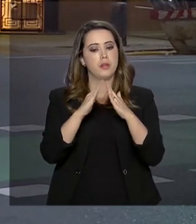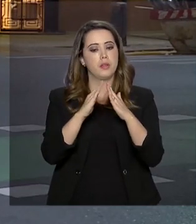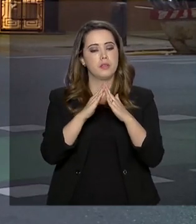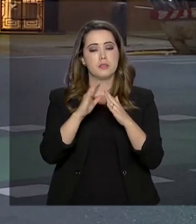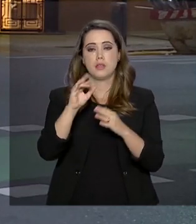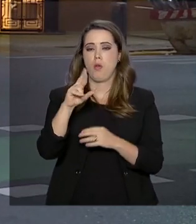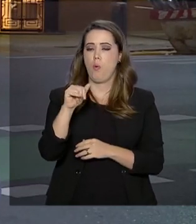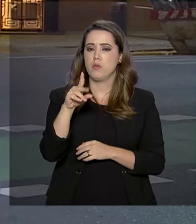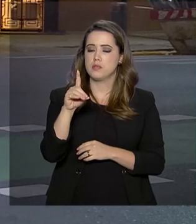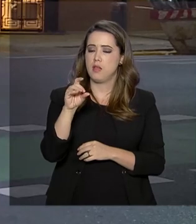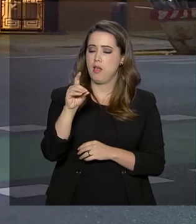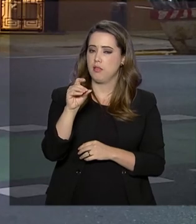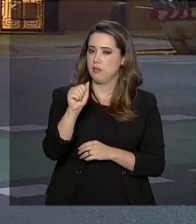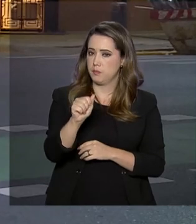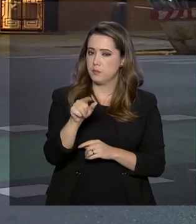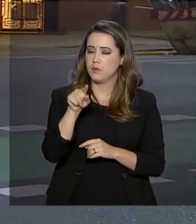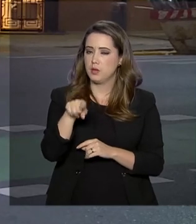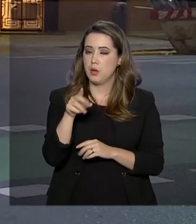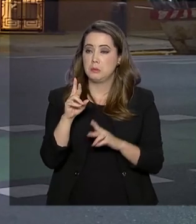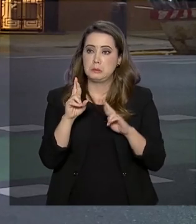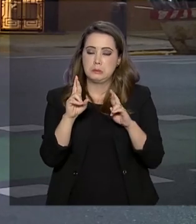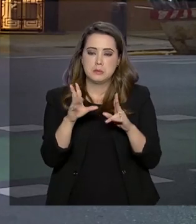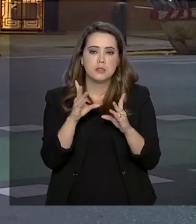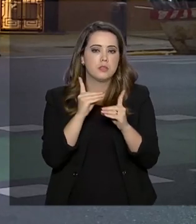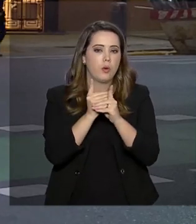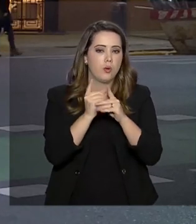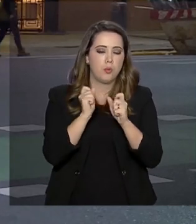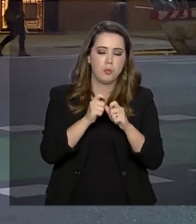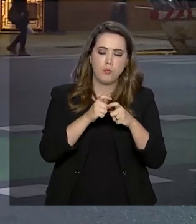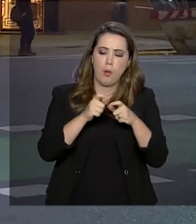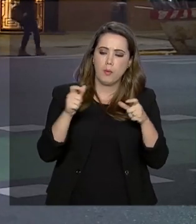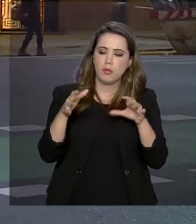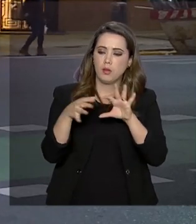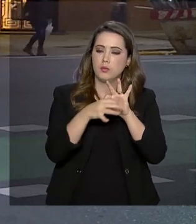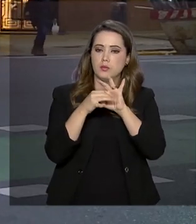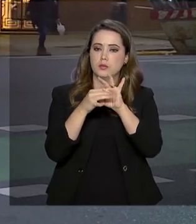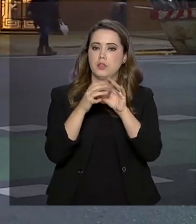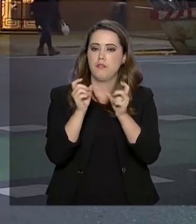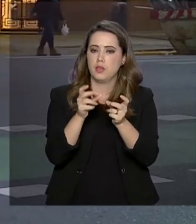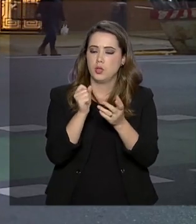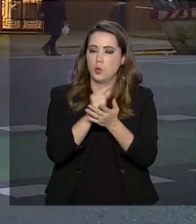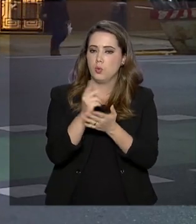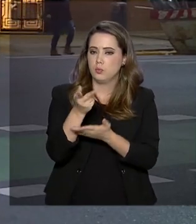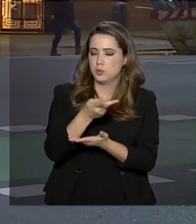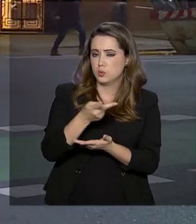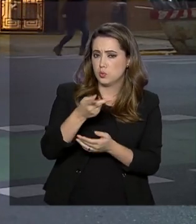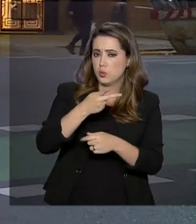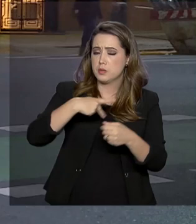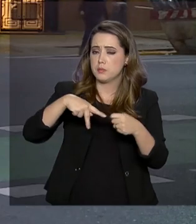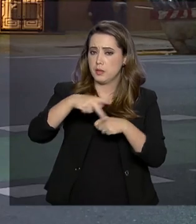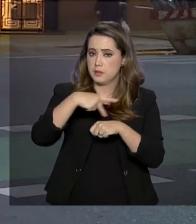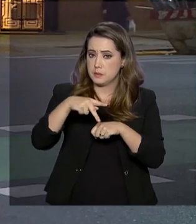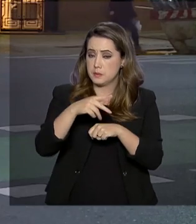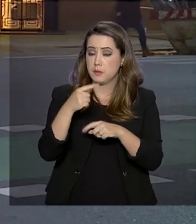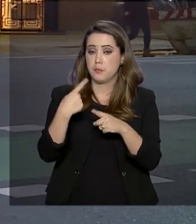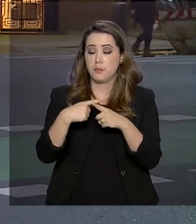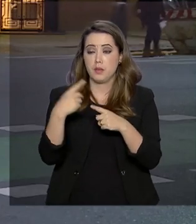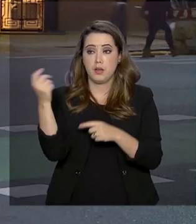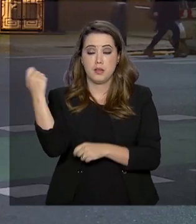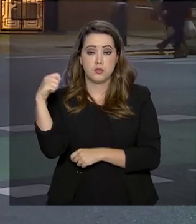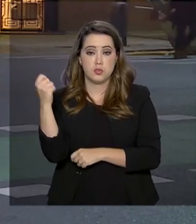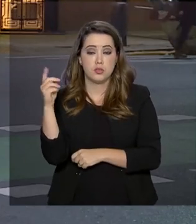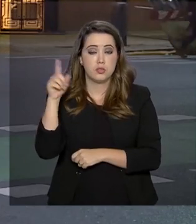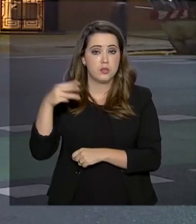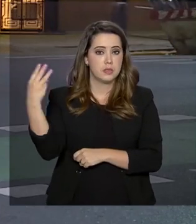expectativa é de que o encontro possa ampliar a relação comercial entre os dois países a argentina é o terceiro